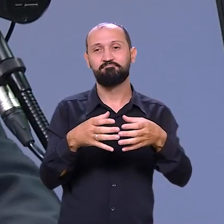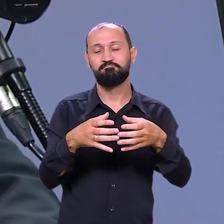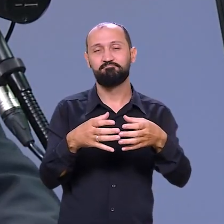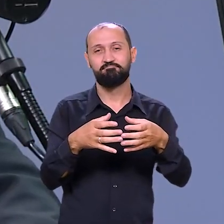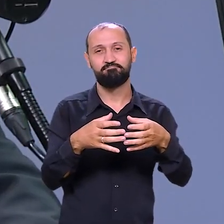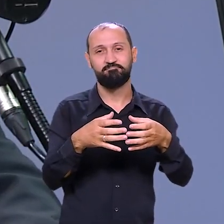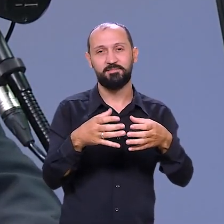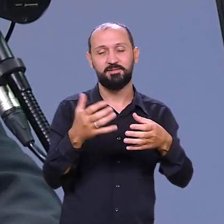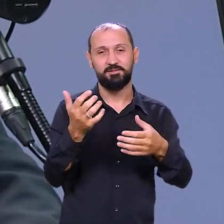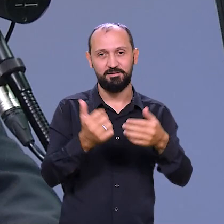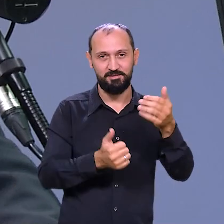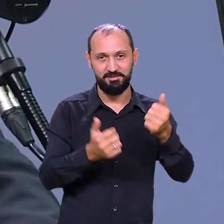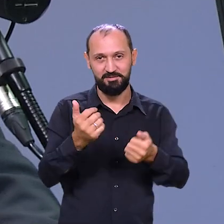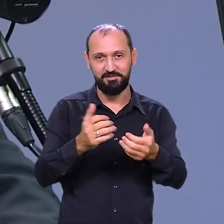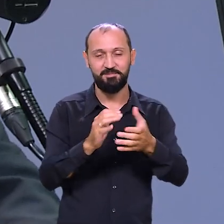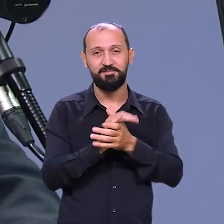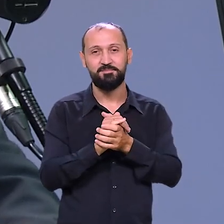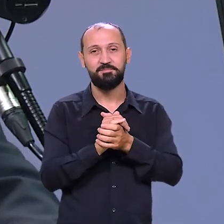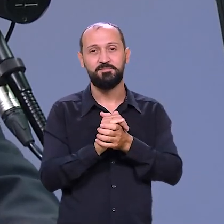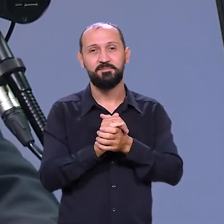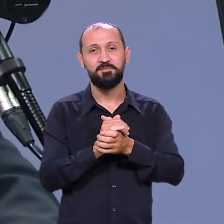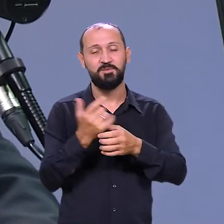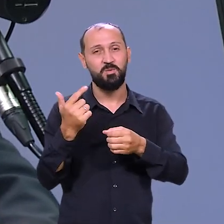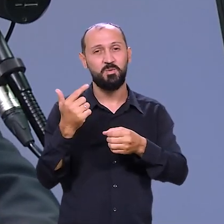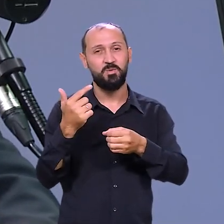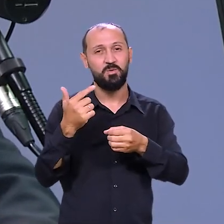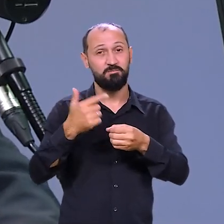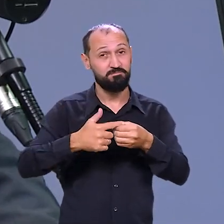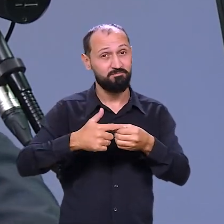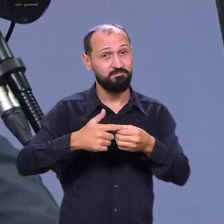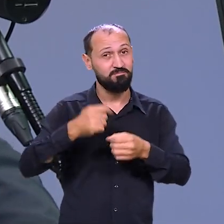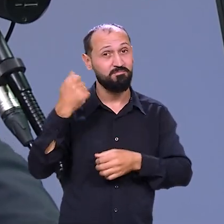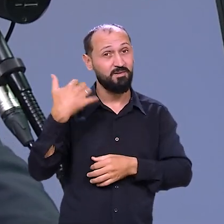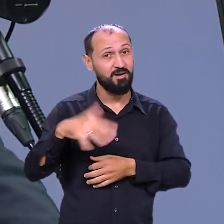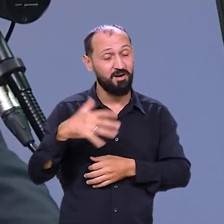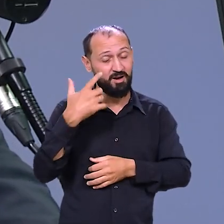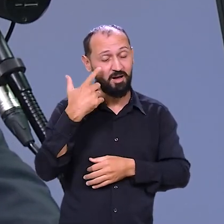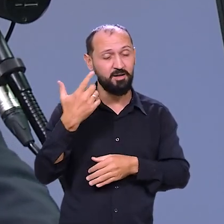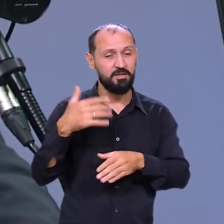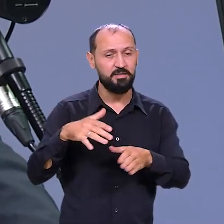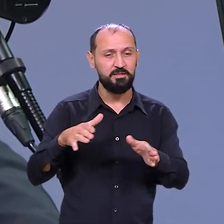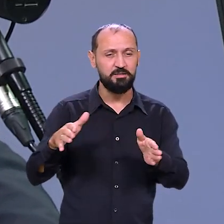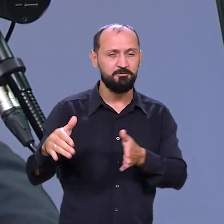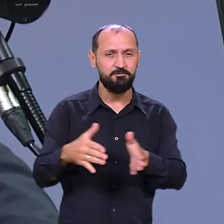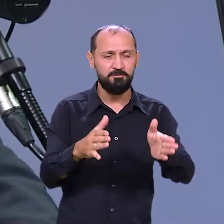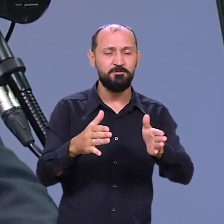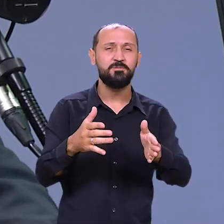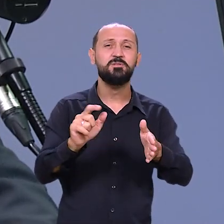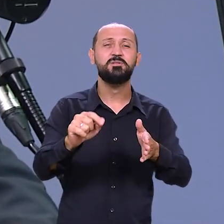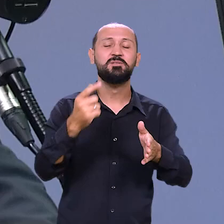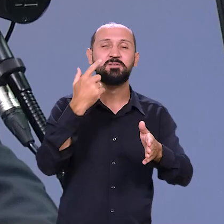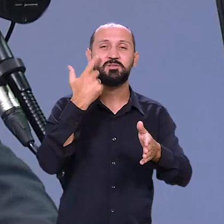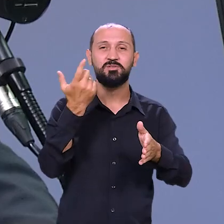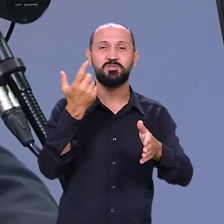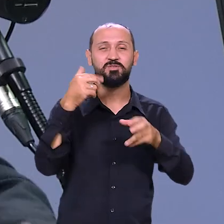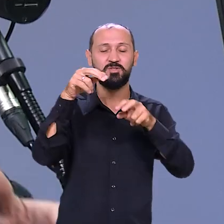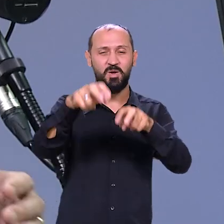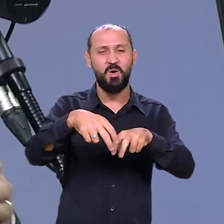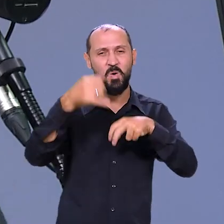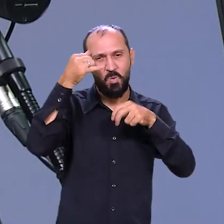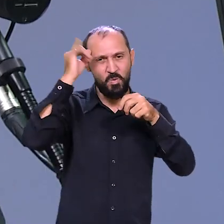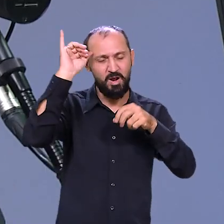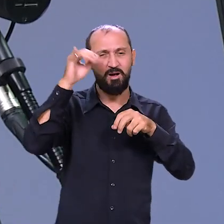recolher esse leite. E o combustível é caro. E são estradas rurais, né?